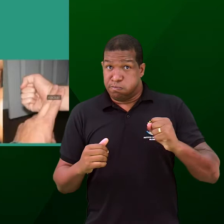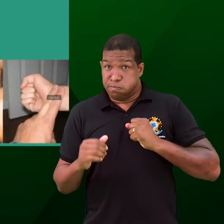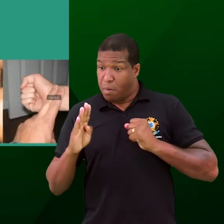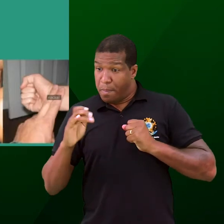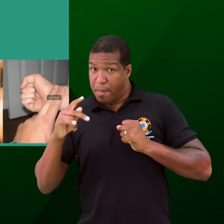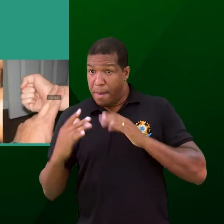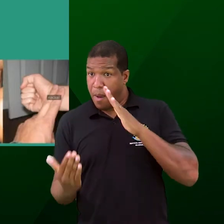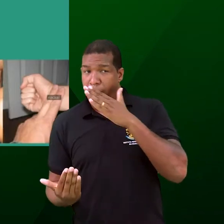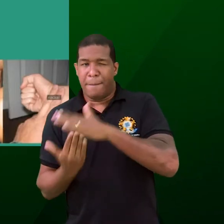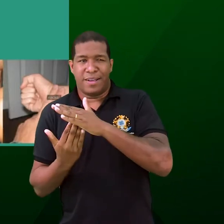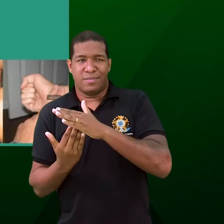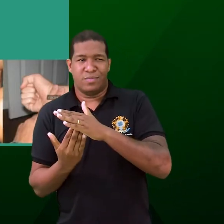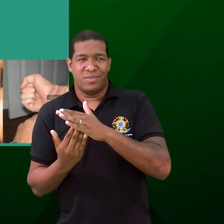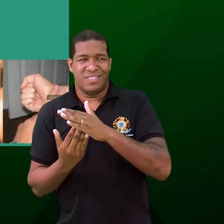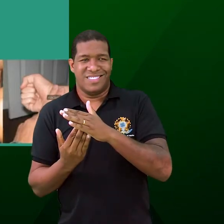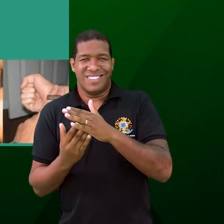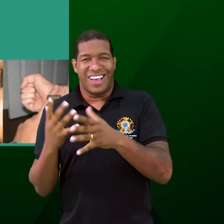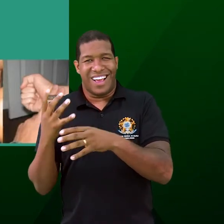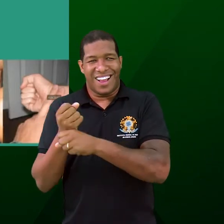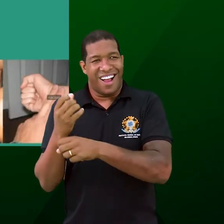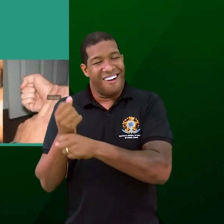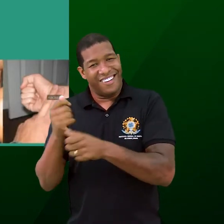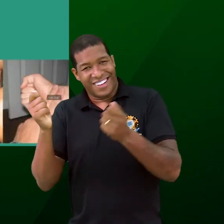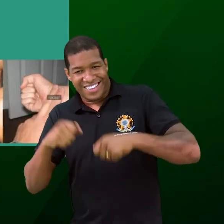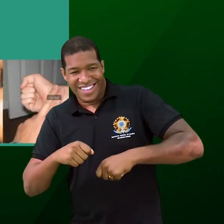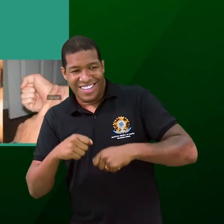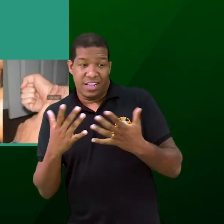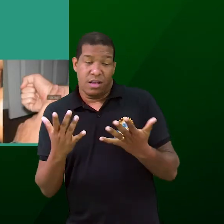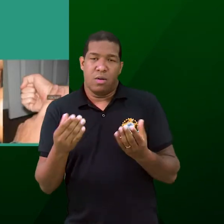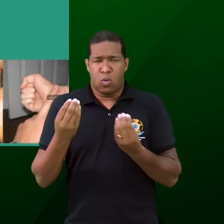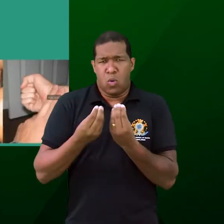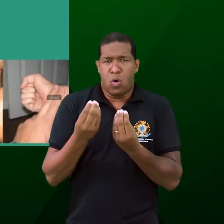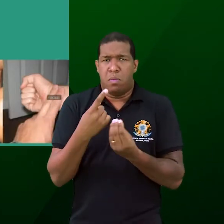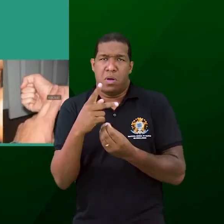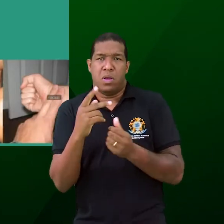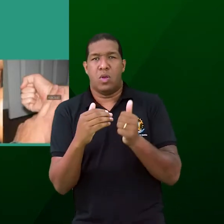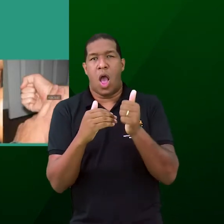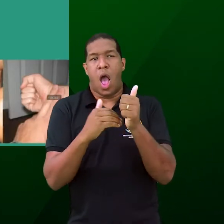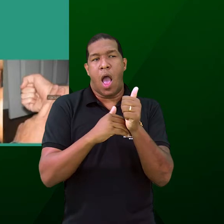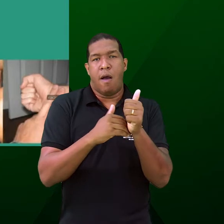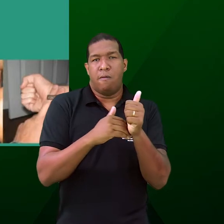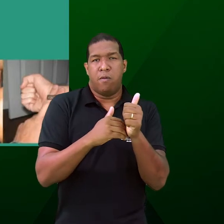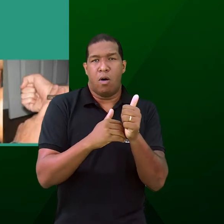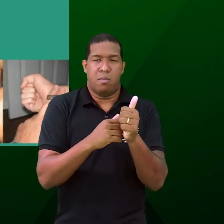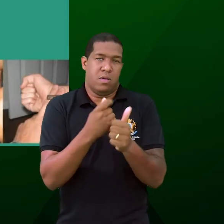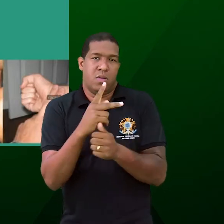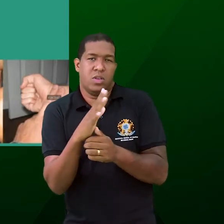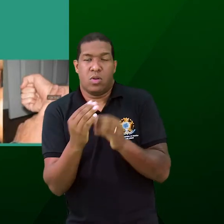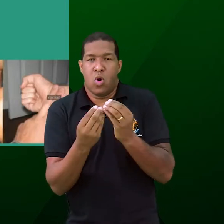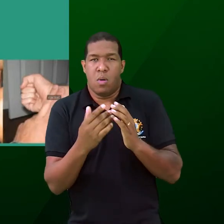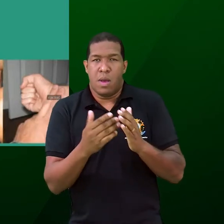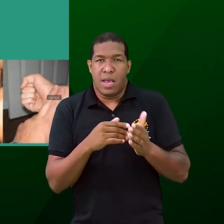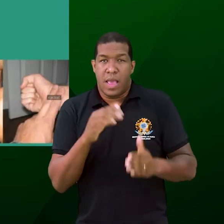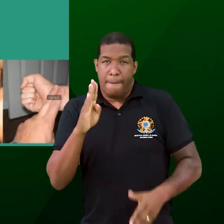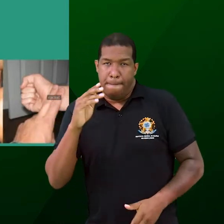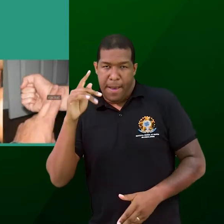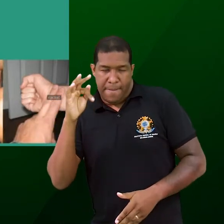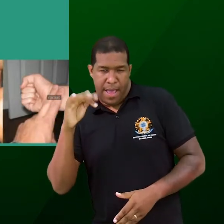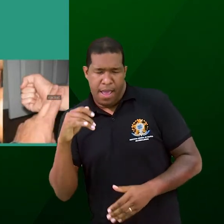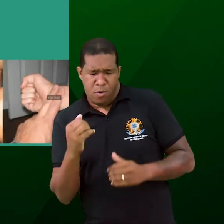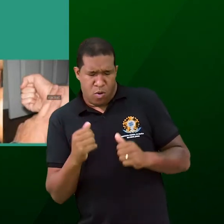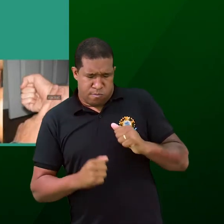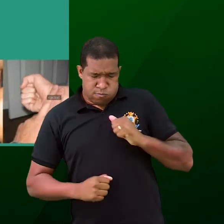caminhada. Como que a gente mede isso? Tem que andar com uma moto do lado, uma bicicleta, como que eu vou fazer para controlar isso? É difícil